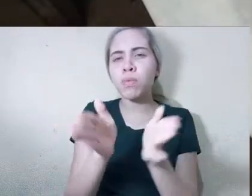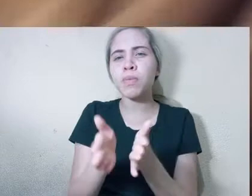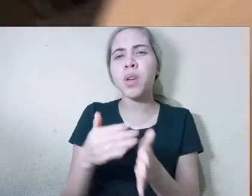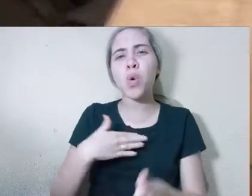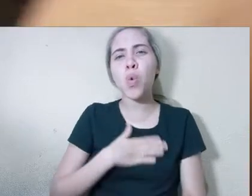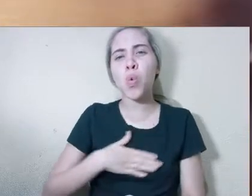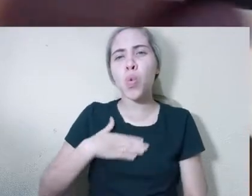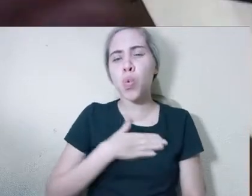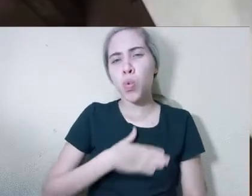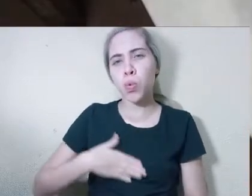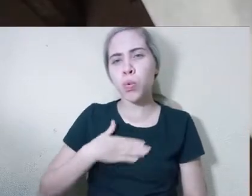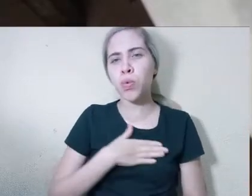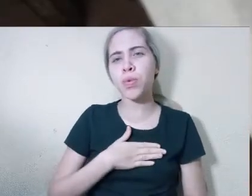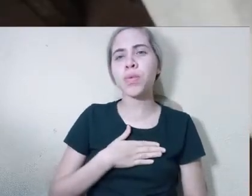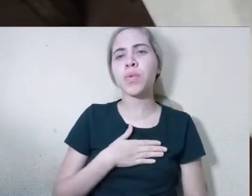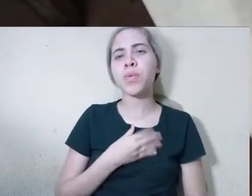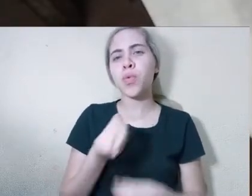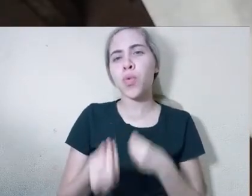bom. Eu gosto